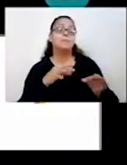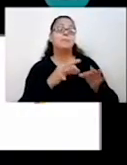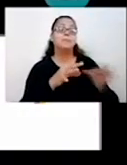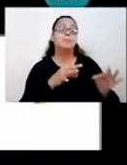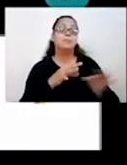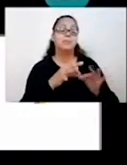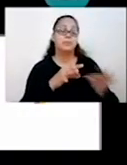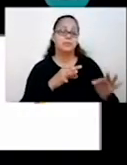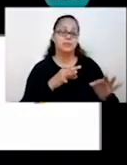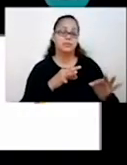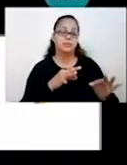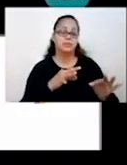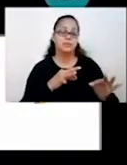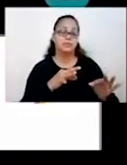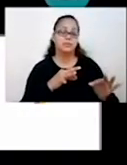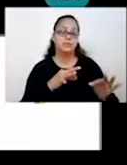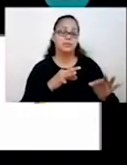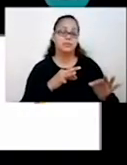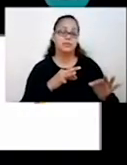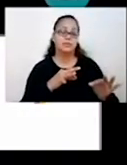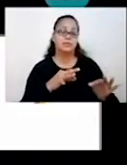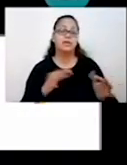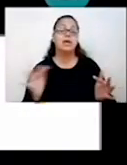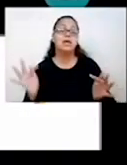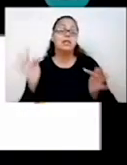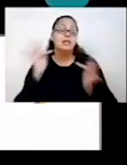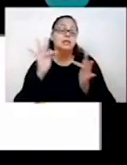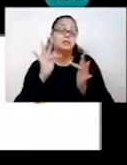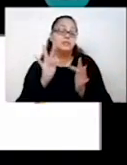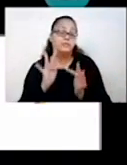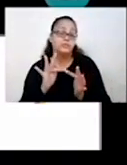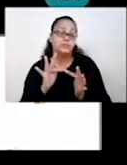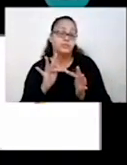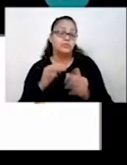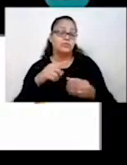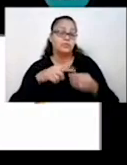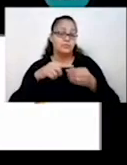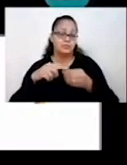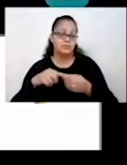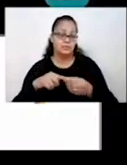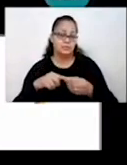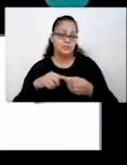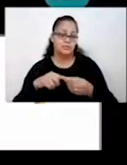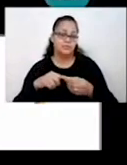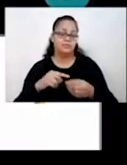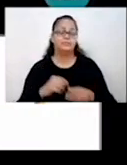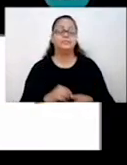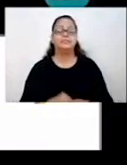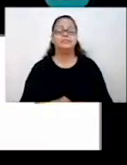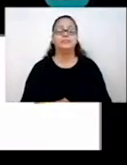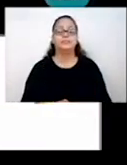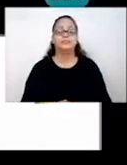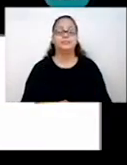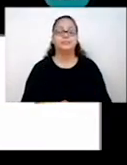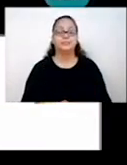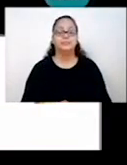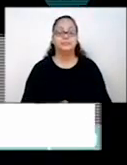que é uma cidade planejada e vamos falar das funções urbanas.